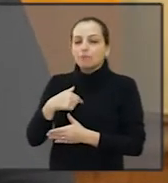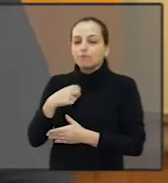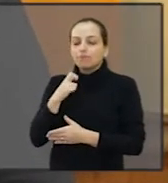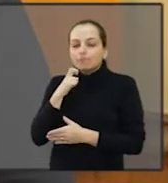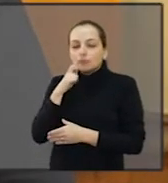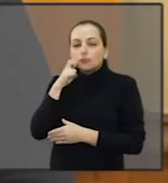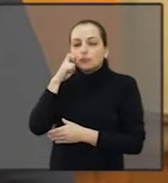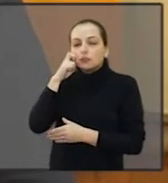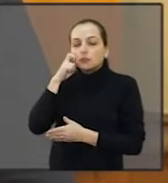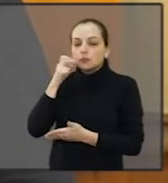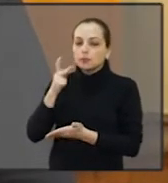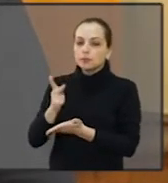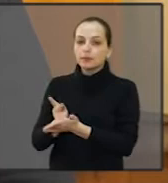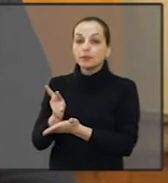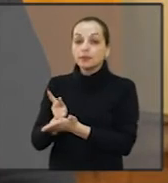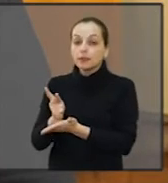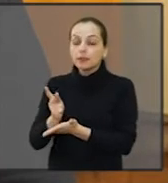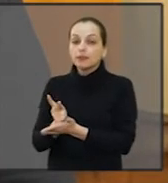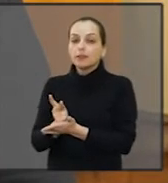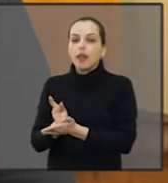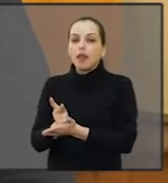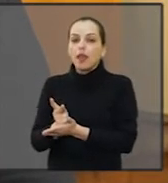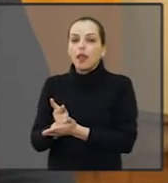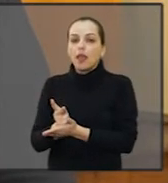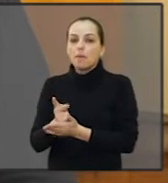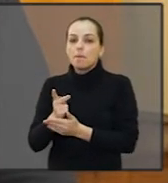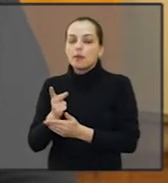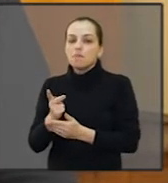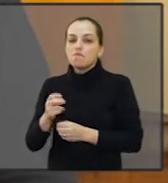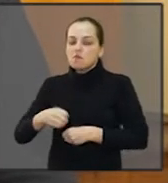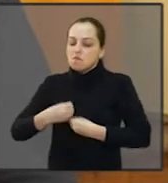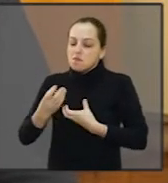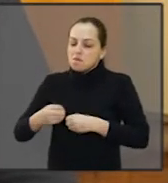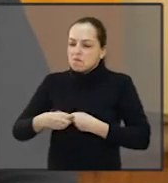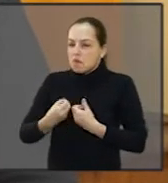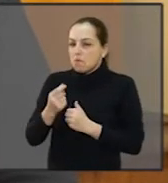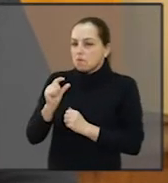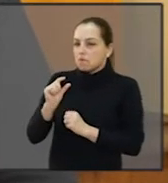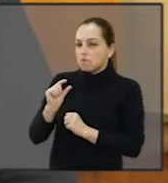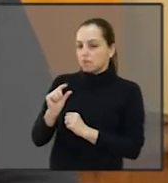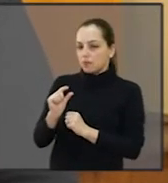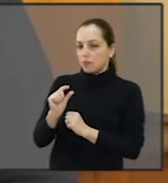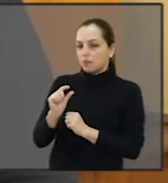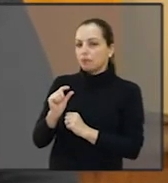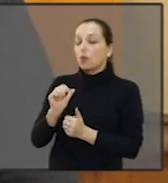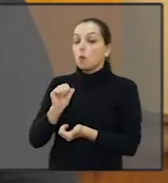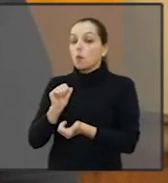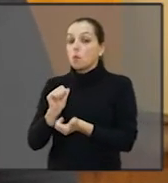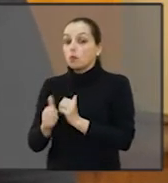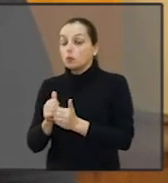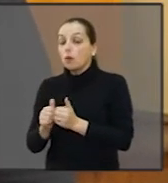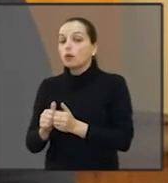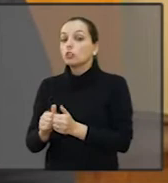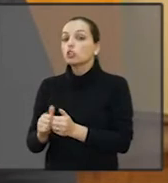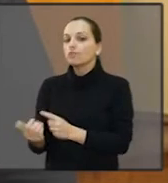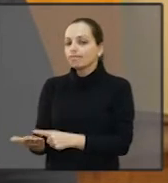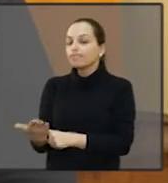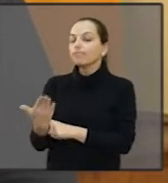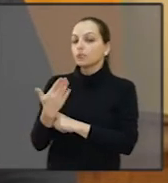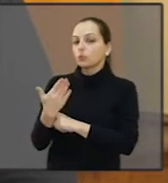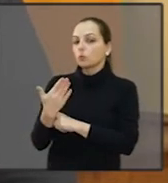tímida, né? Era de falar muito pouco, e o esporte também me trouxe isso, né?